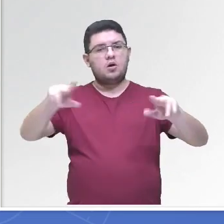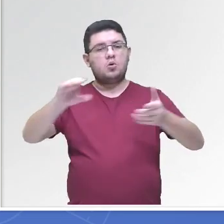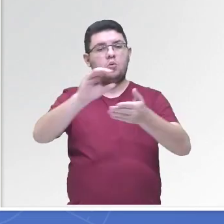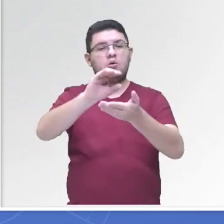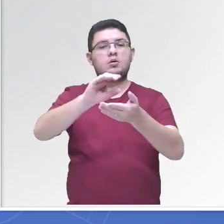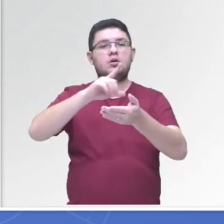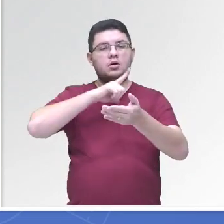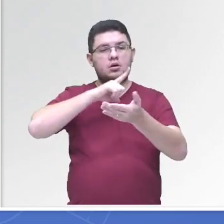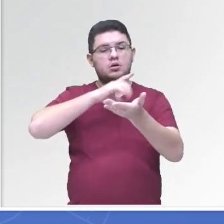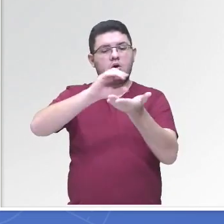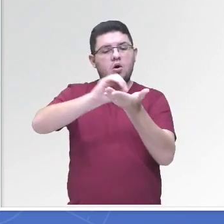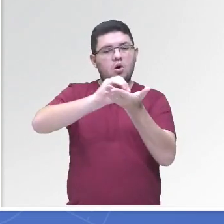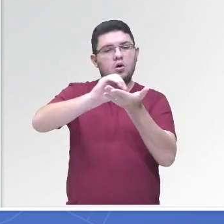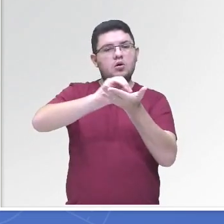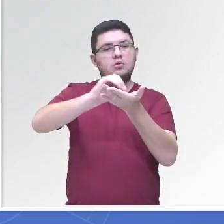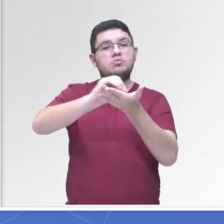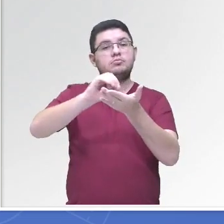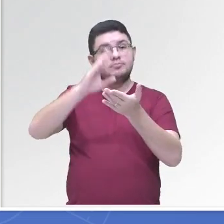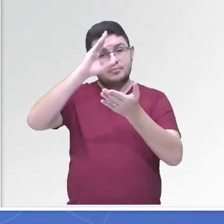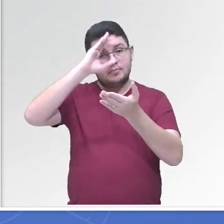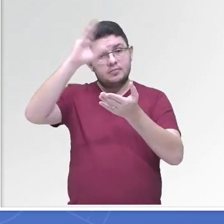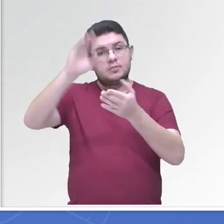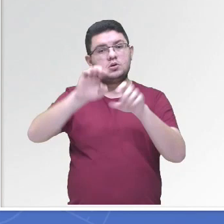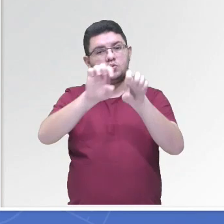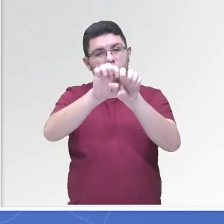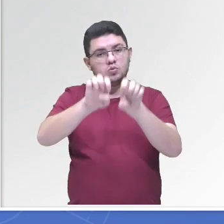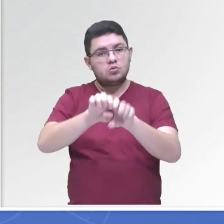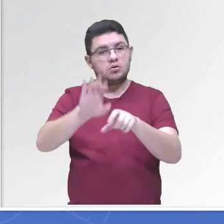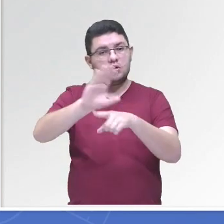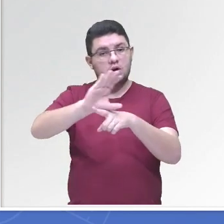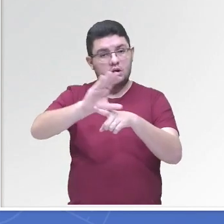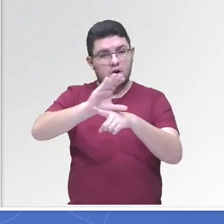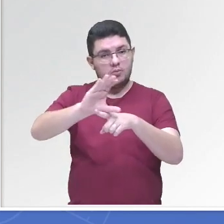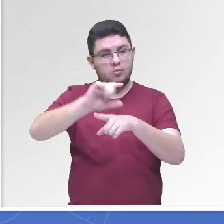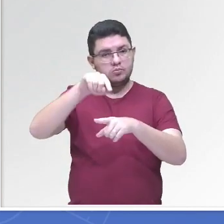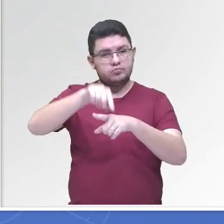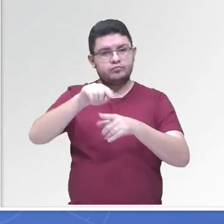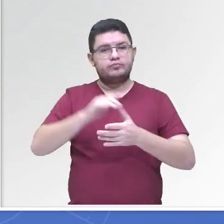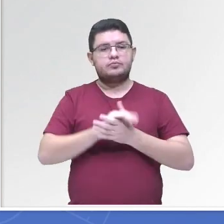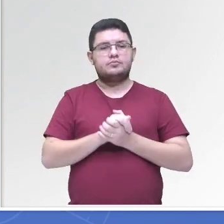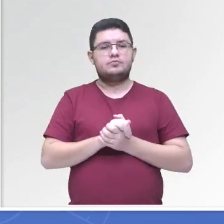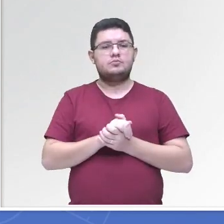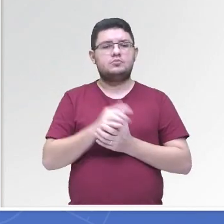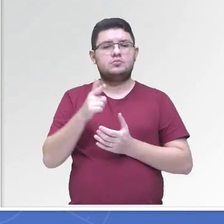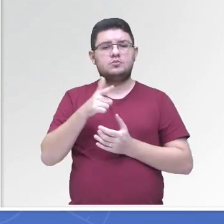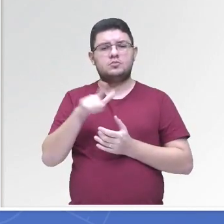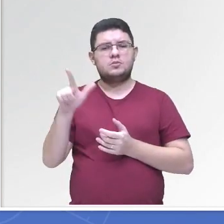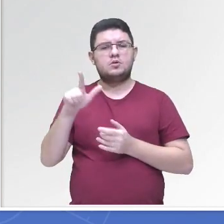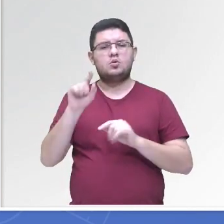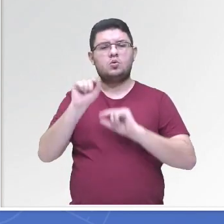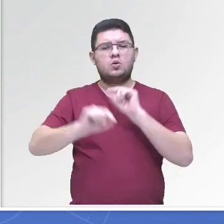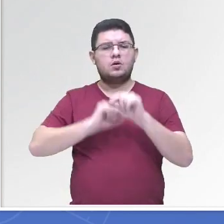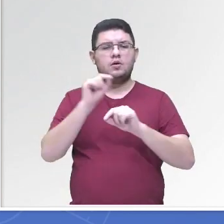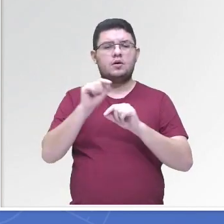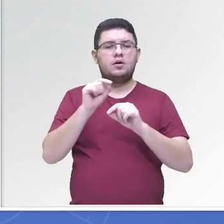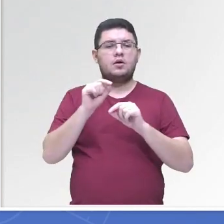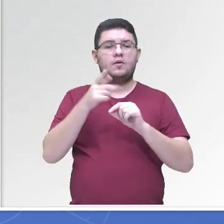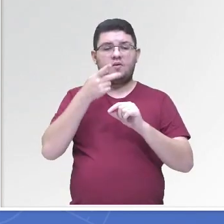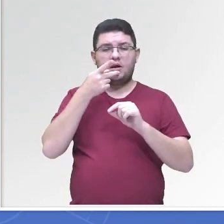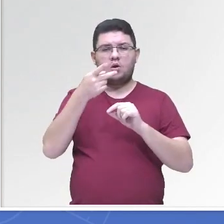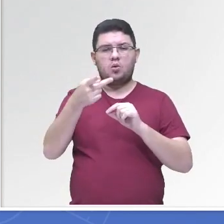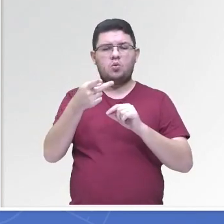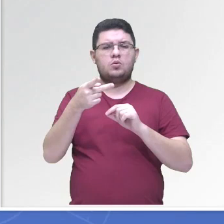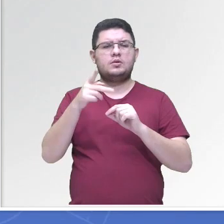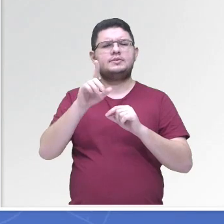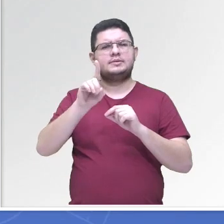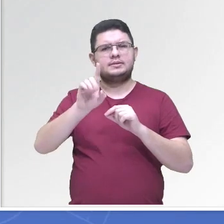que a química orgânica estuda os compostos que são derivados do carbono. Aí essa palavrinha derivado já fica um pouquinho,